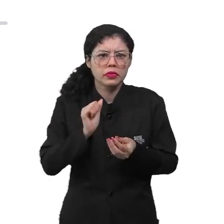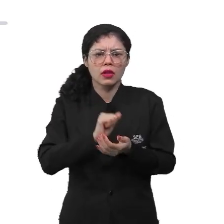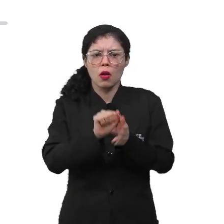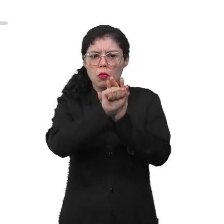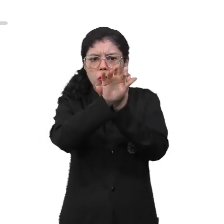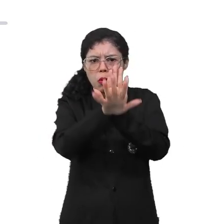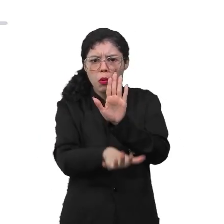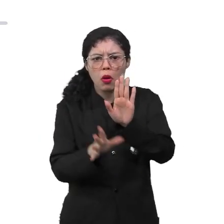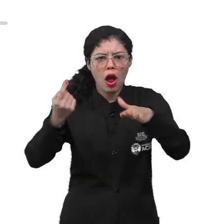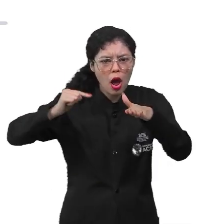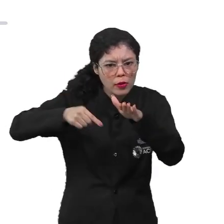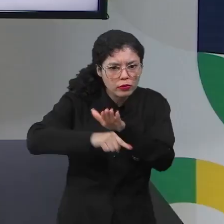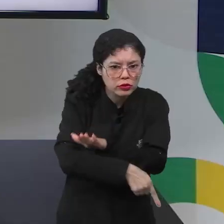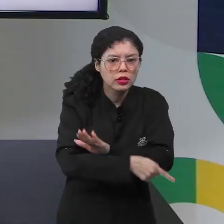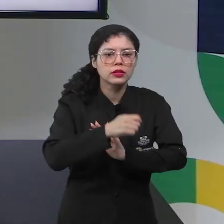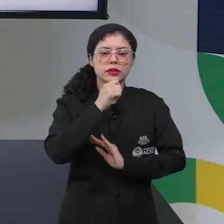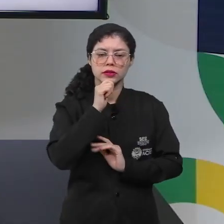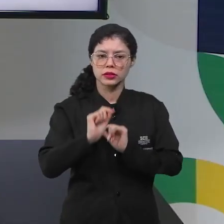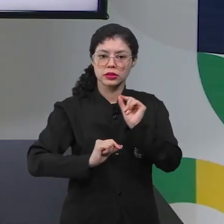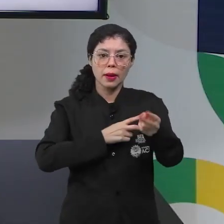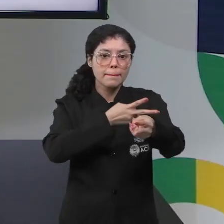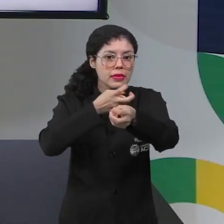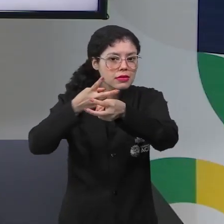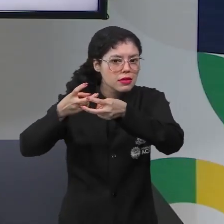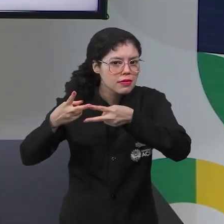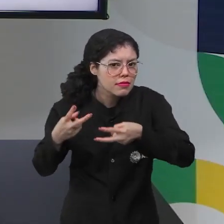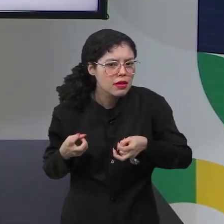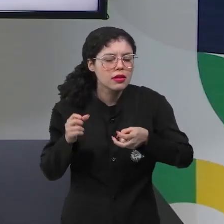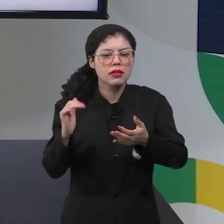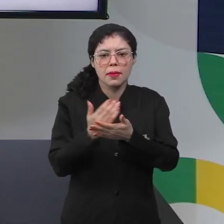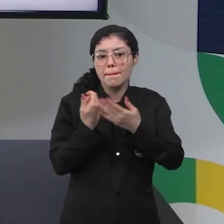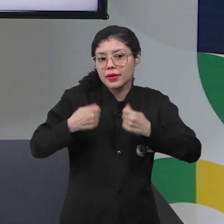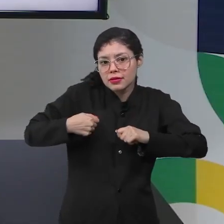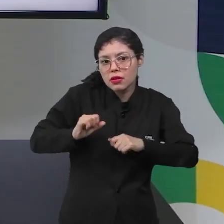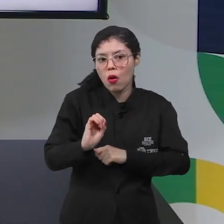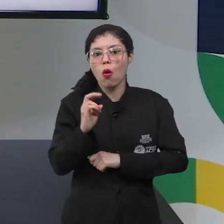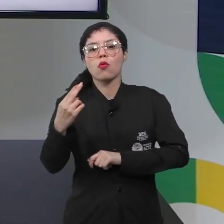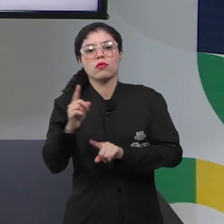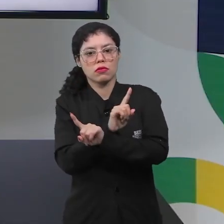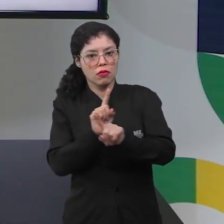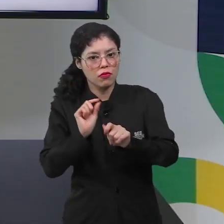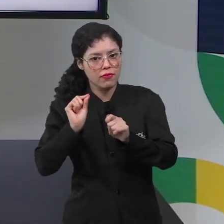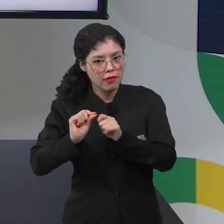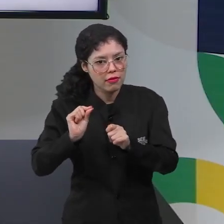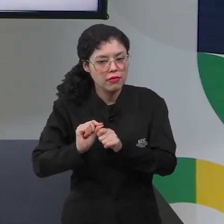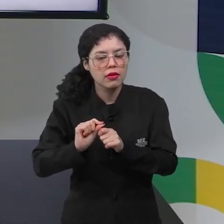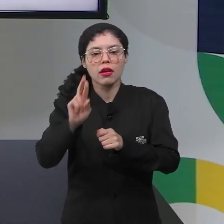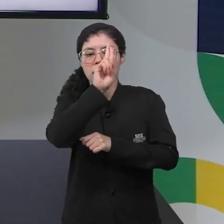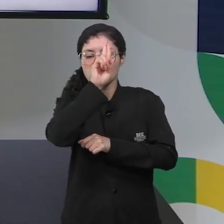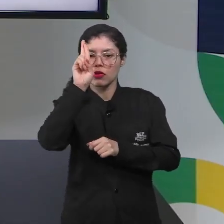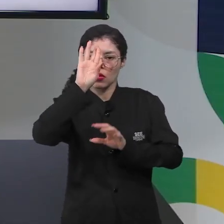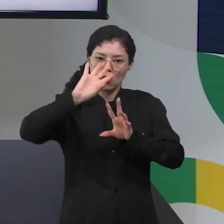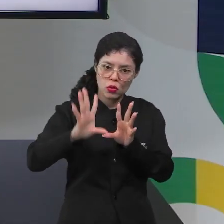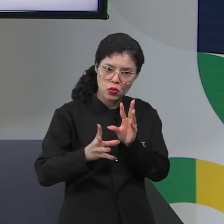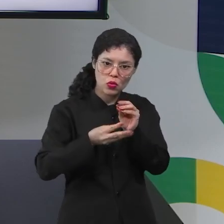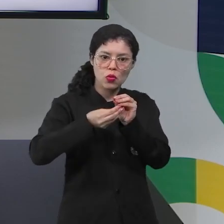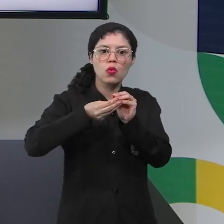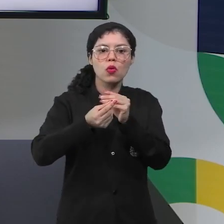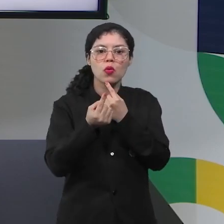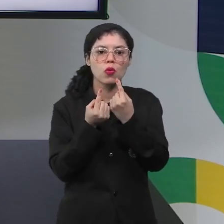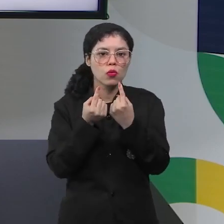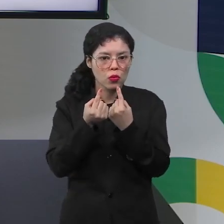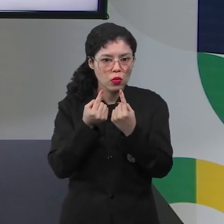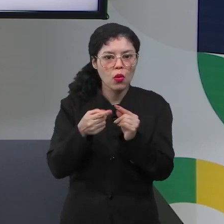de sombras e profundidade. Vai observar se vai ser necessário fazer tudo isso para que a sua história esteja se